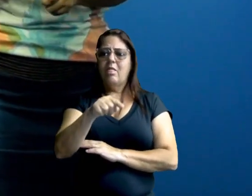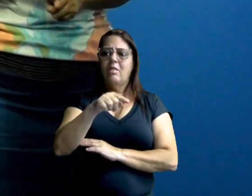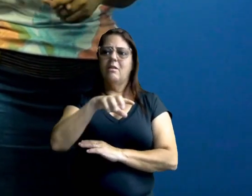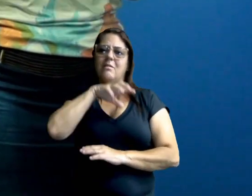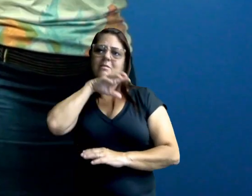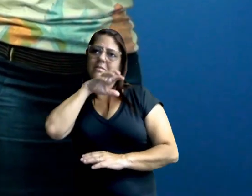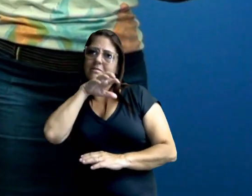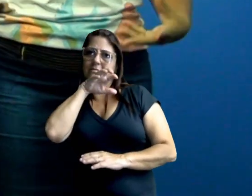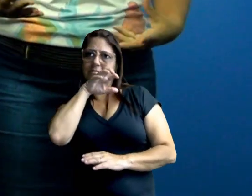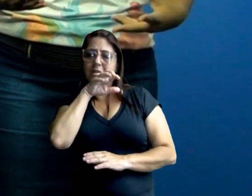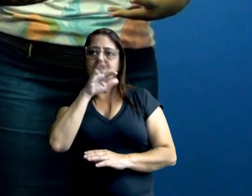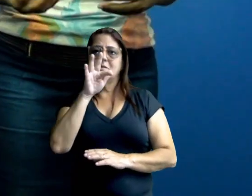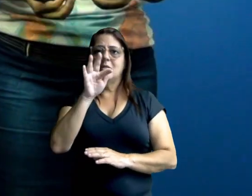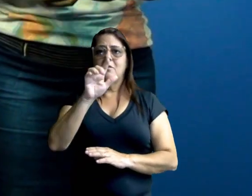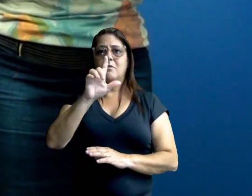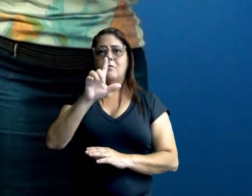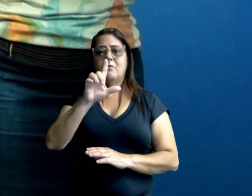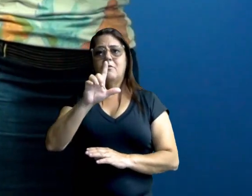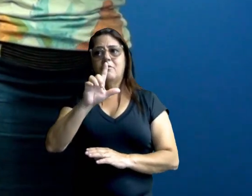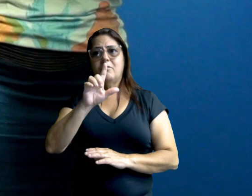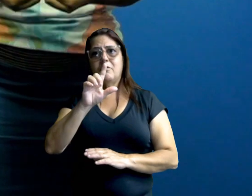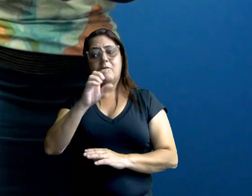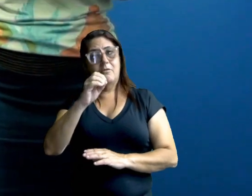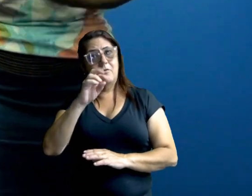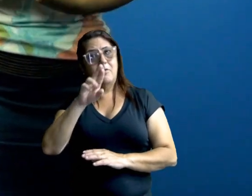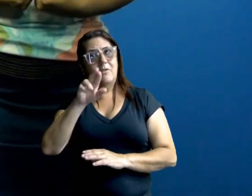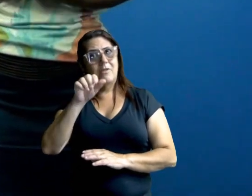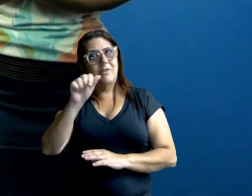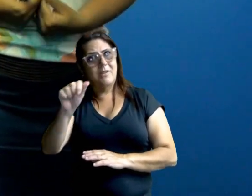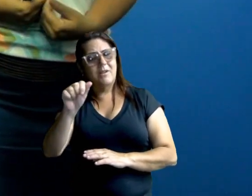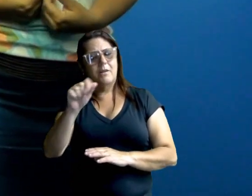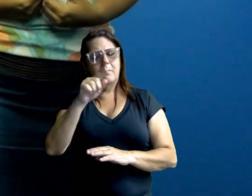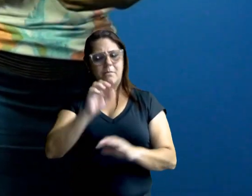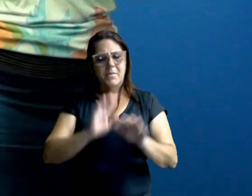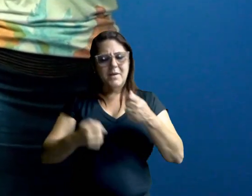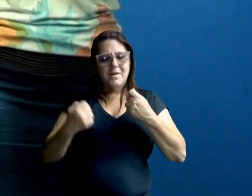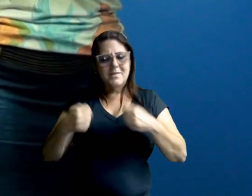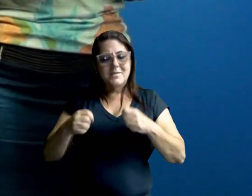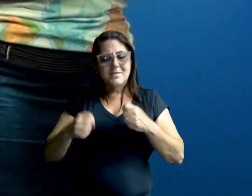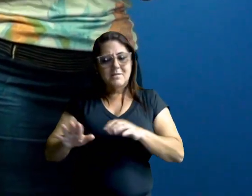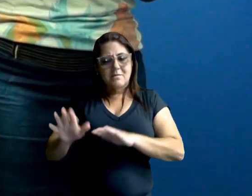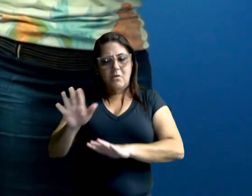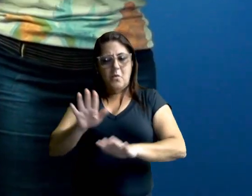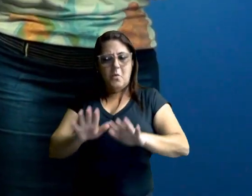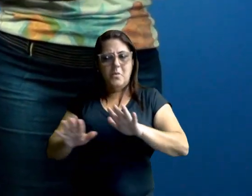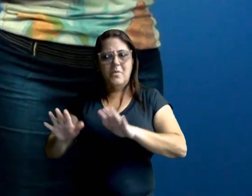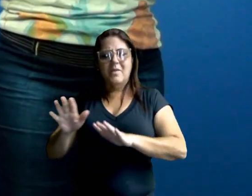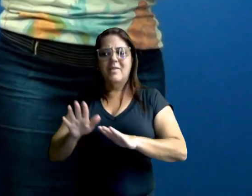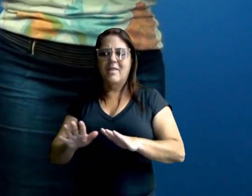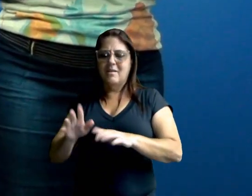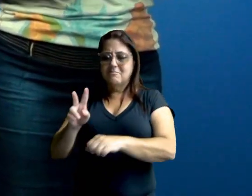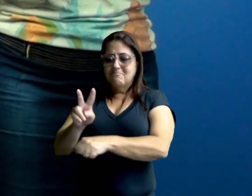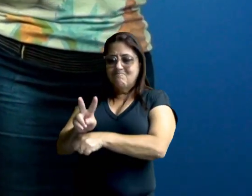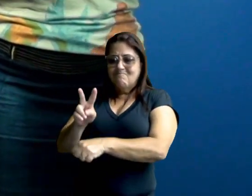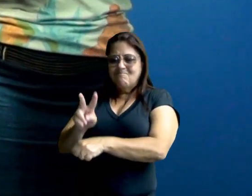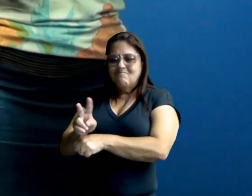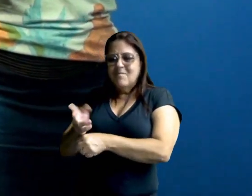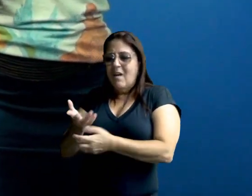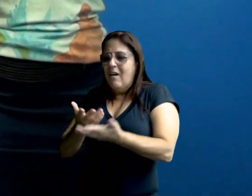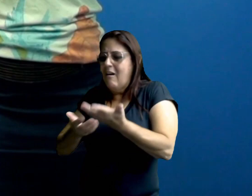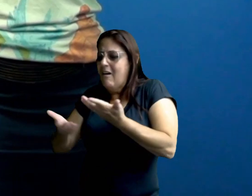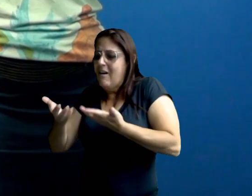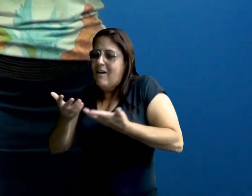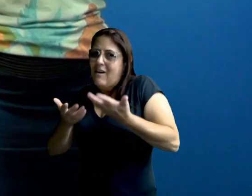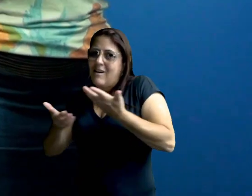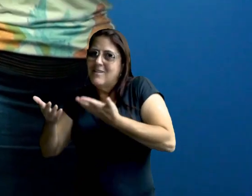e a flora, que são as plantas, precisam ser preservadas. Então, as atitudes que o ser humano deve tomar, tem que